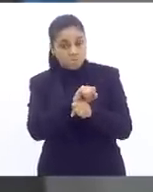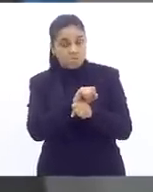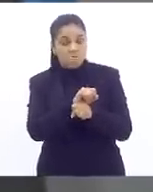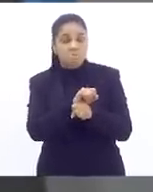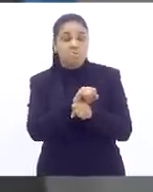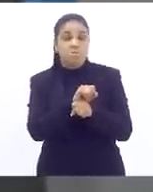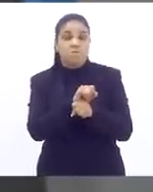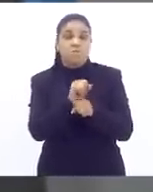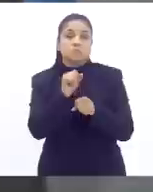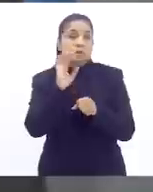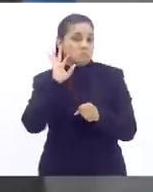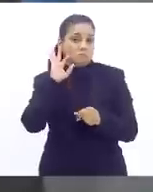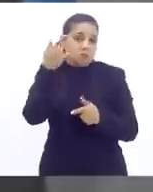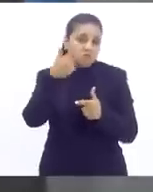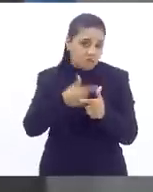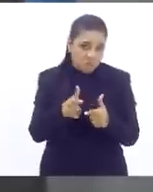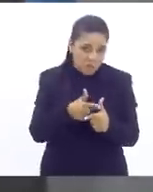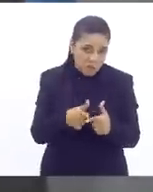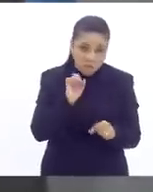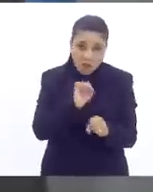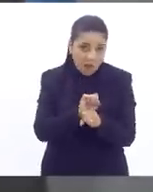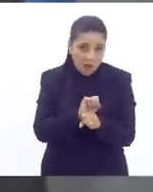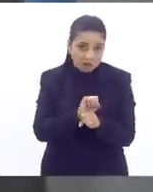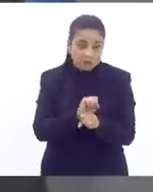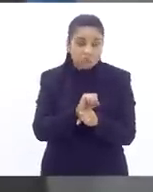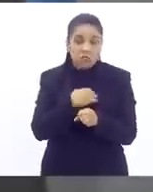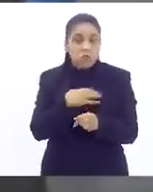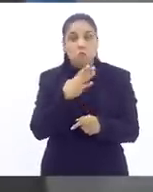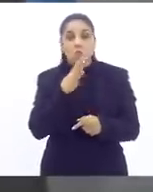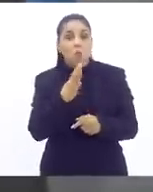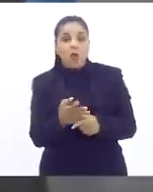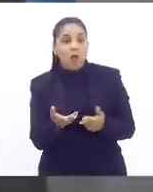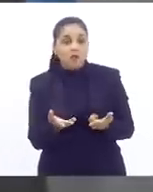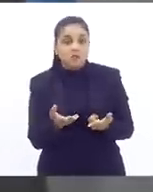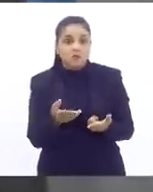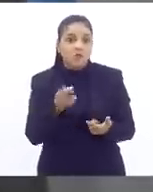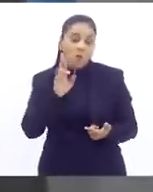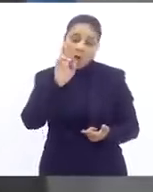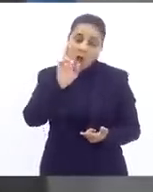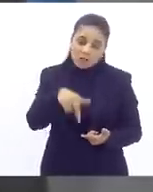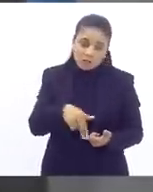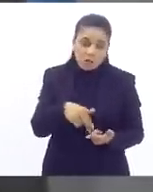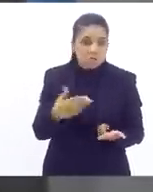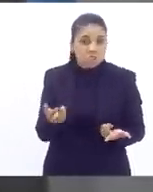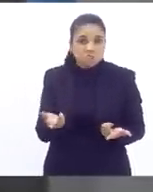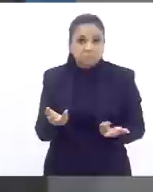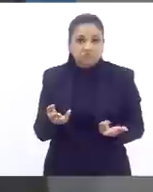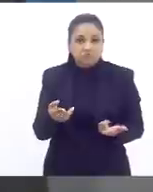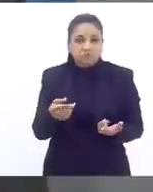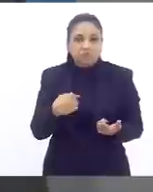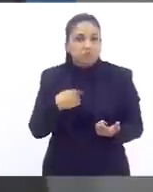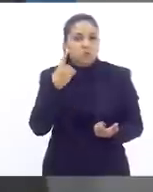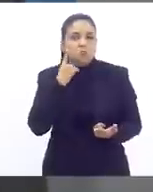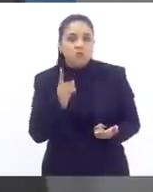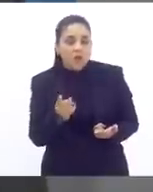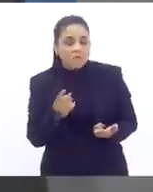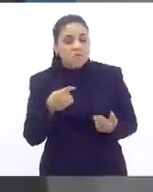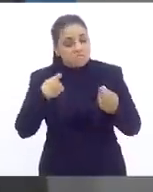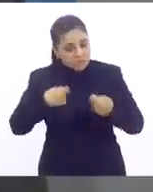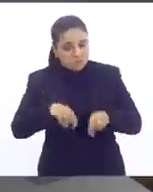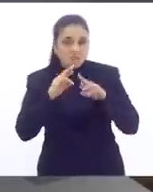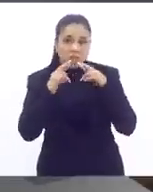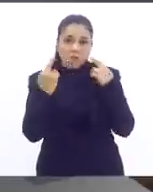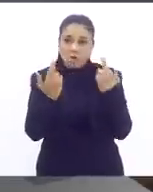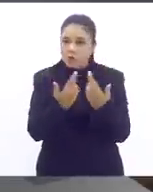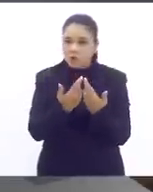problema em razão ou por desconhecimento ou por incapacidade então se eu puder chamar essa reunião acho que seria